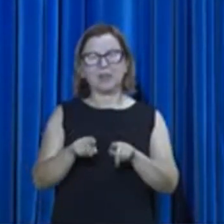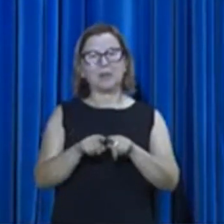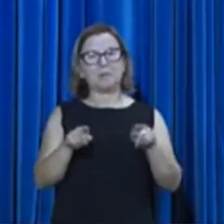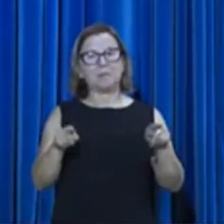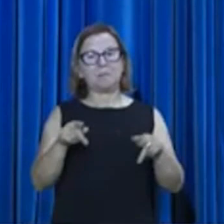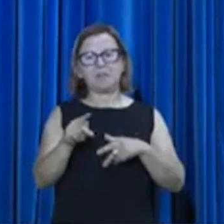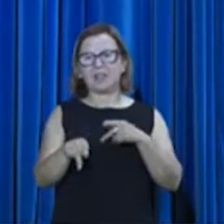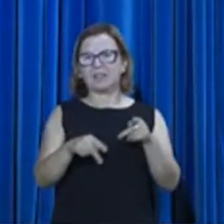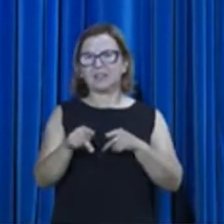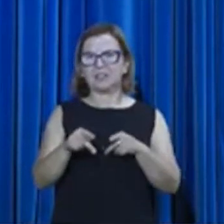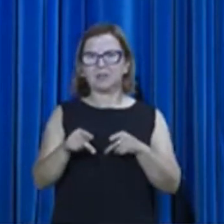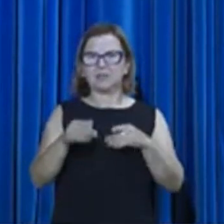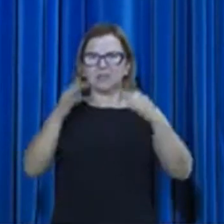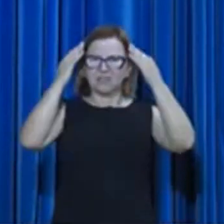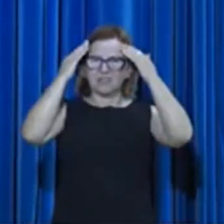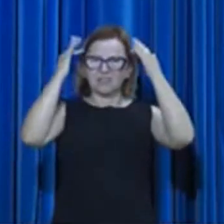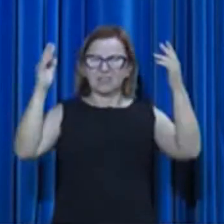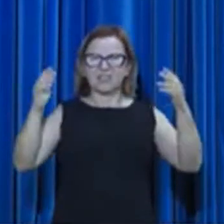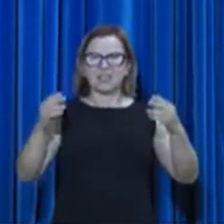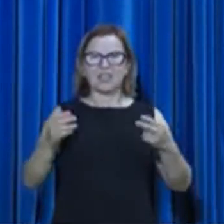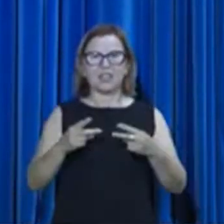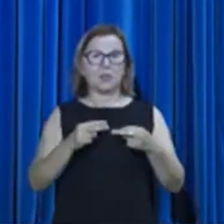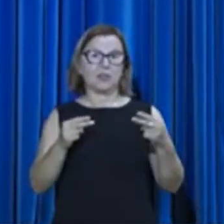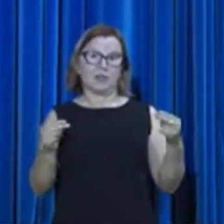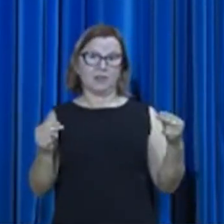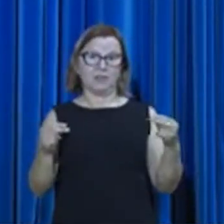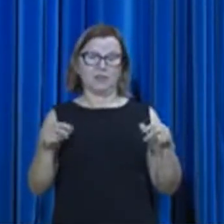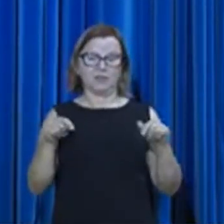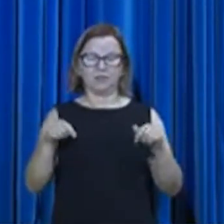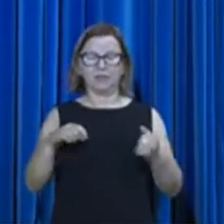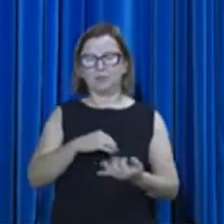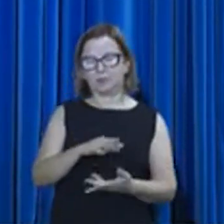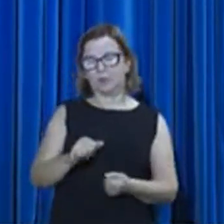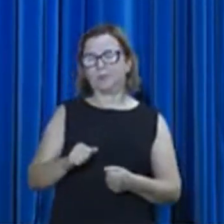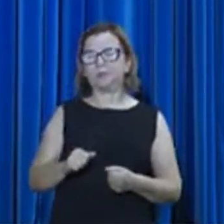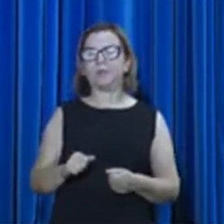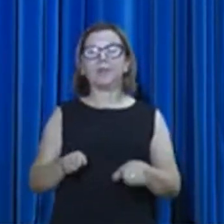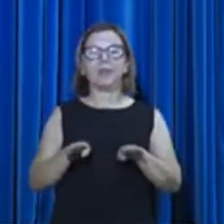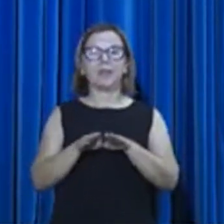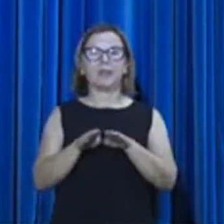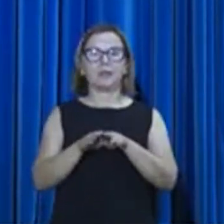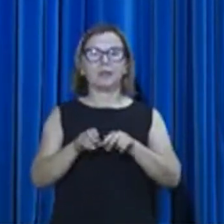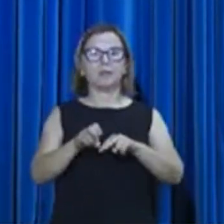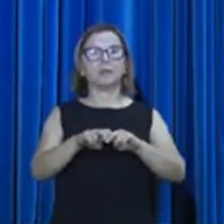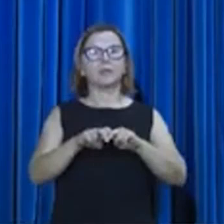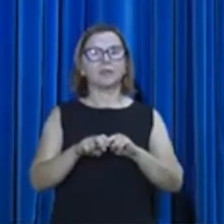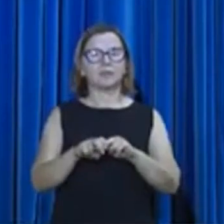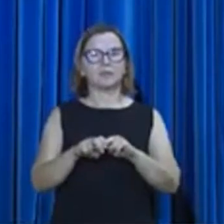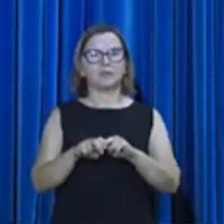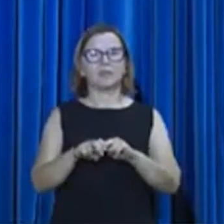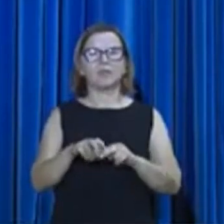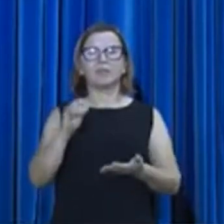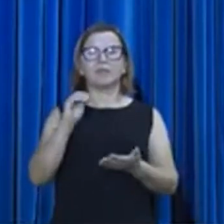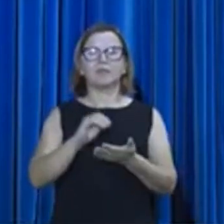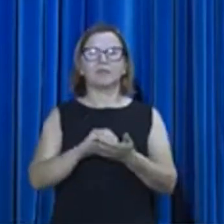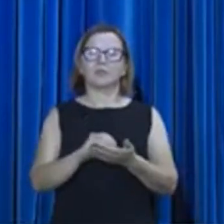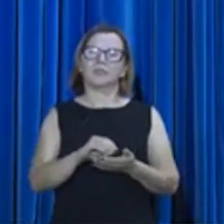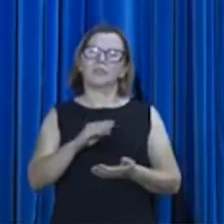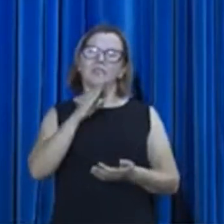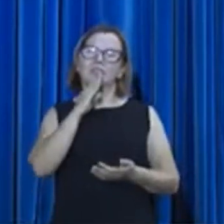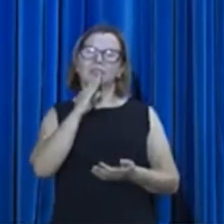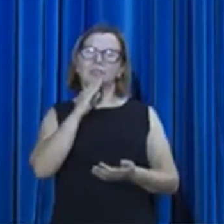para as suas vidas. E uma outra causa é o nosso desconhecimento